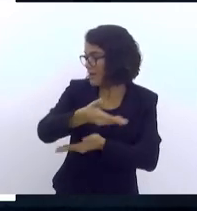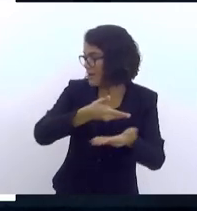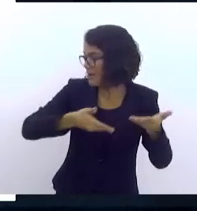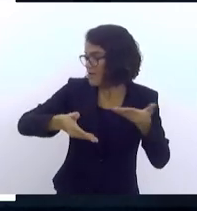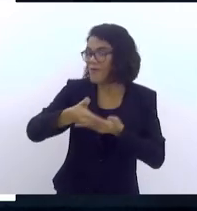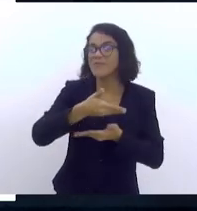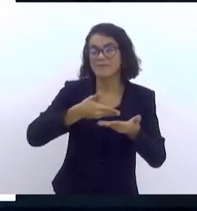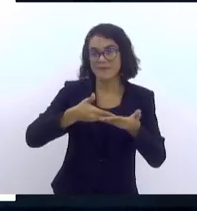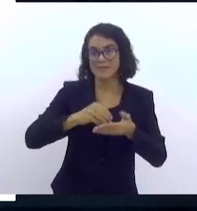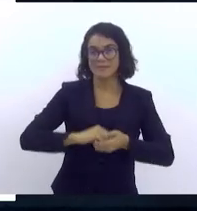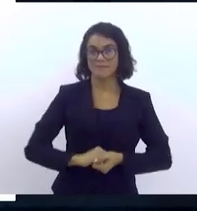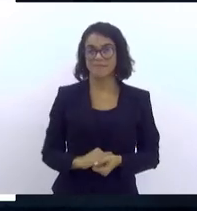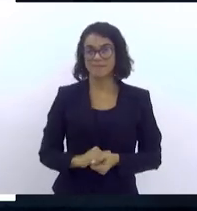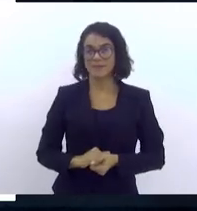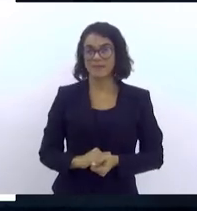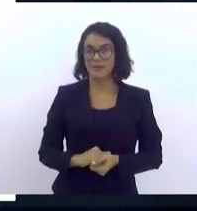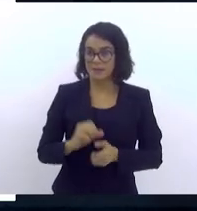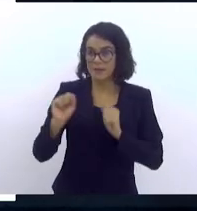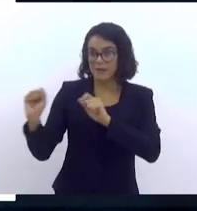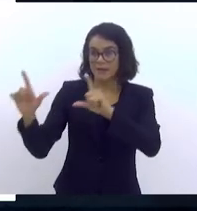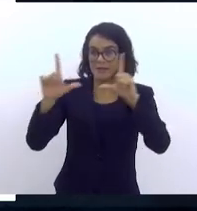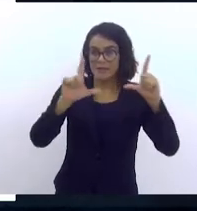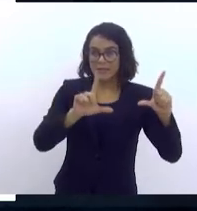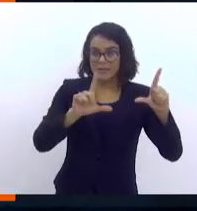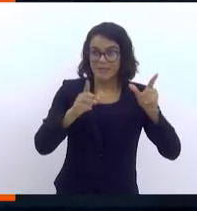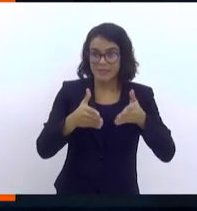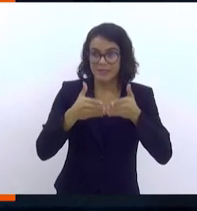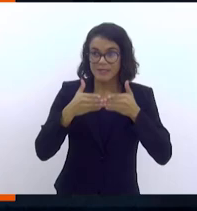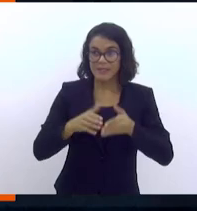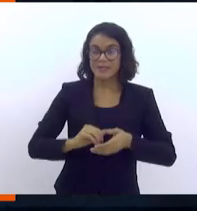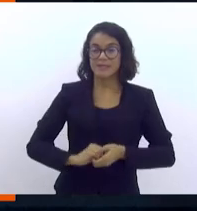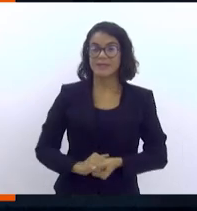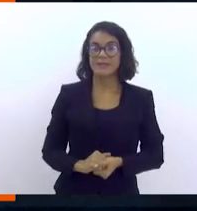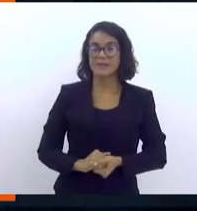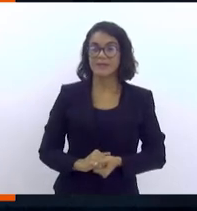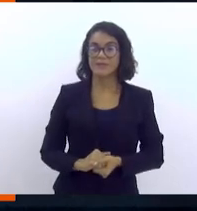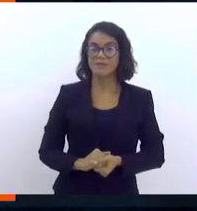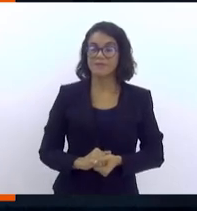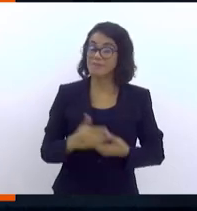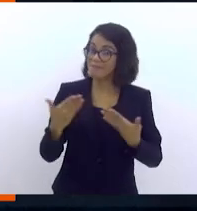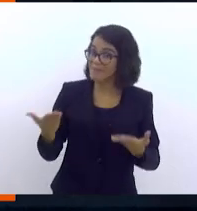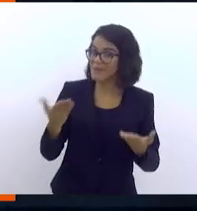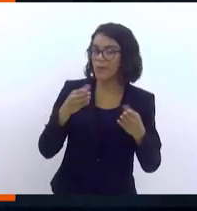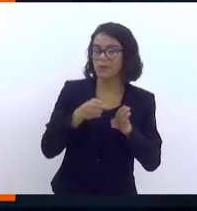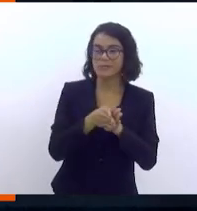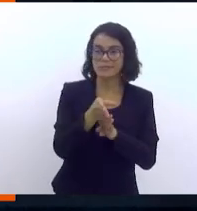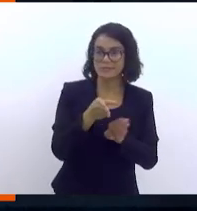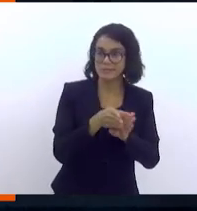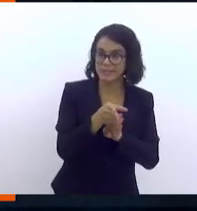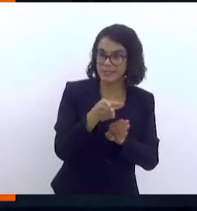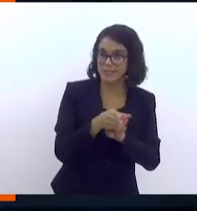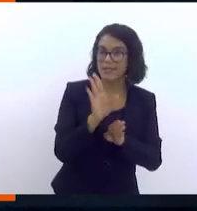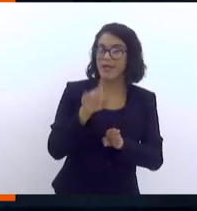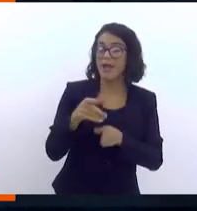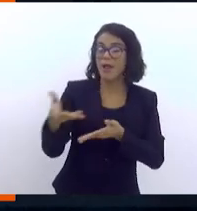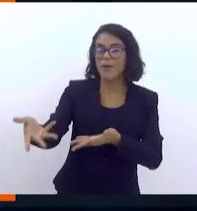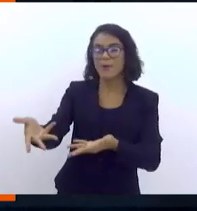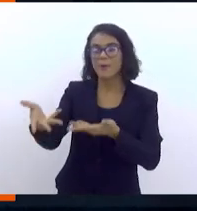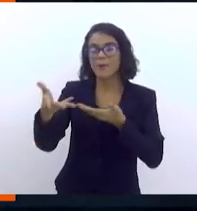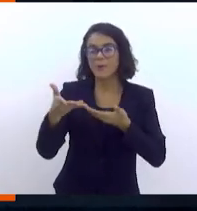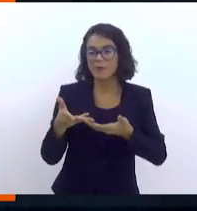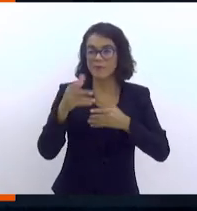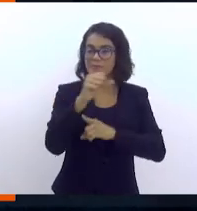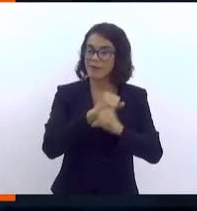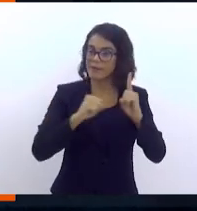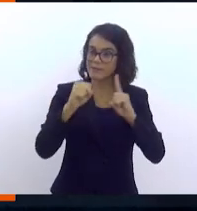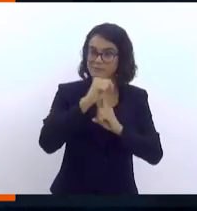apesar das suas diferenças pode passar por favor Então esse guia ele é um convite para que